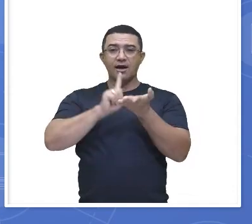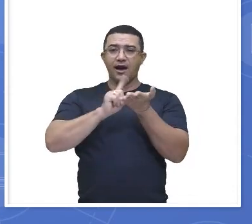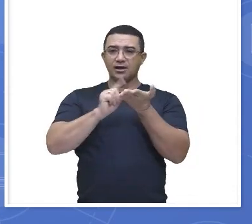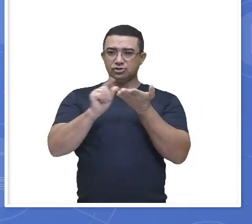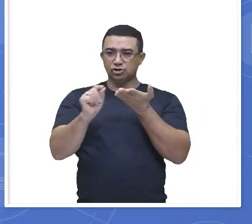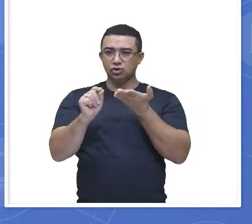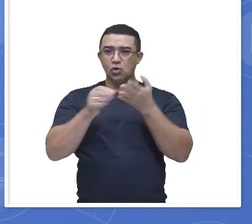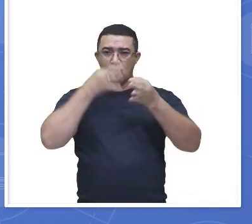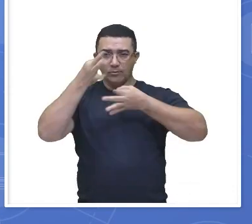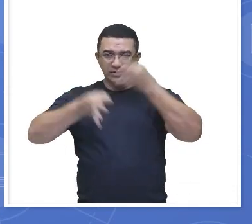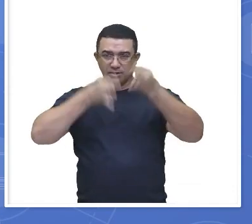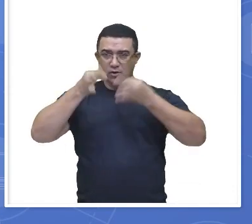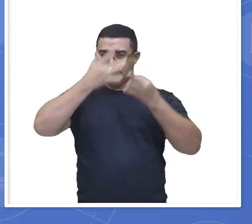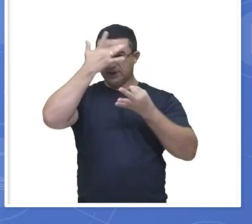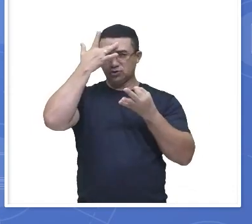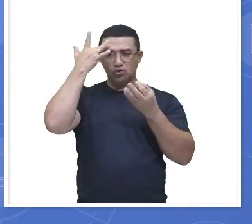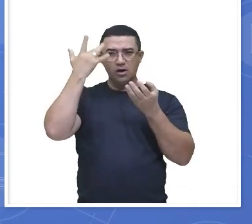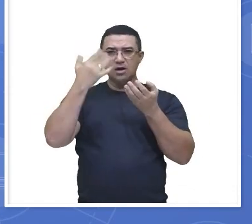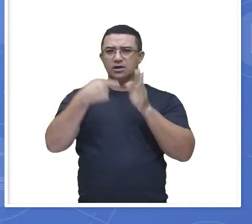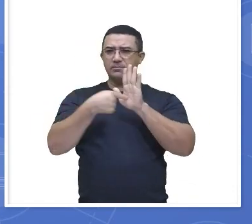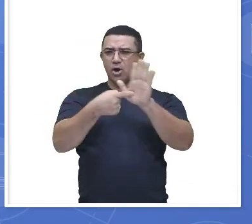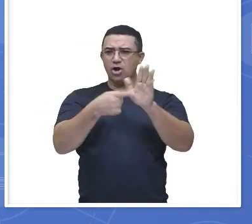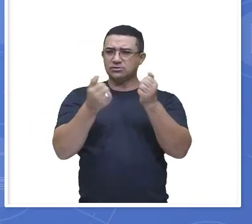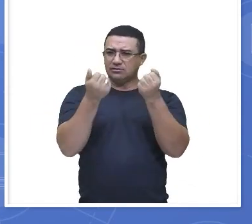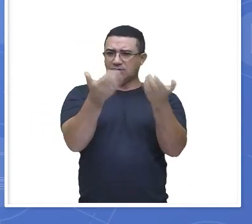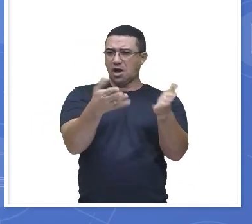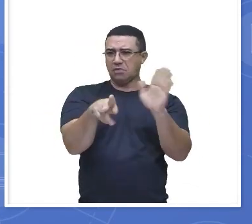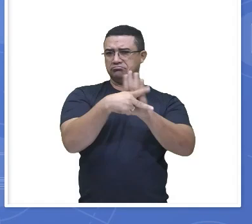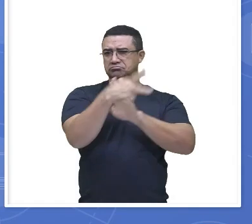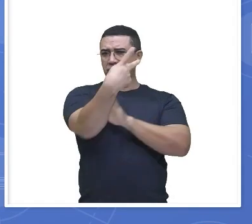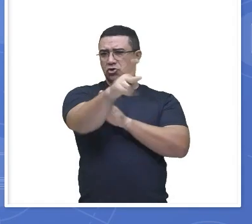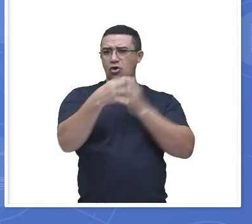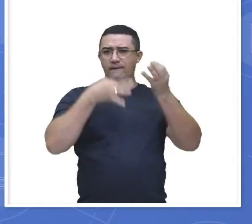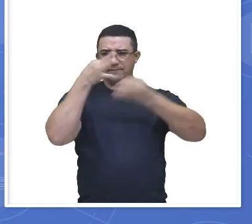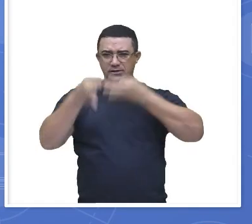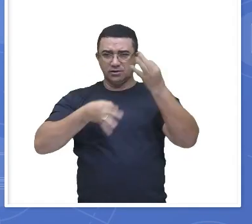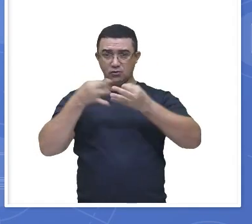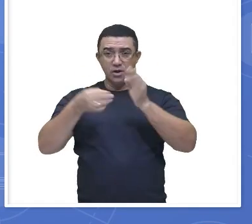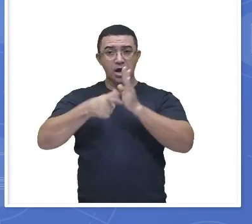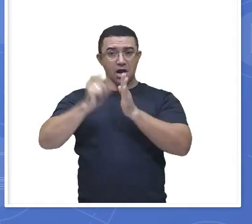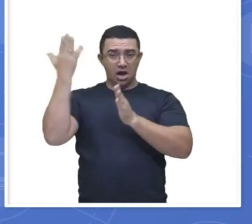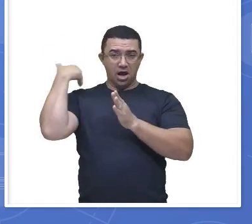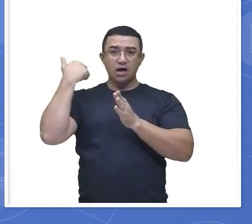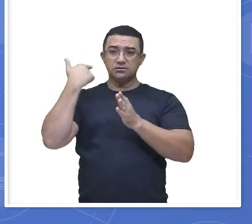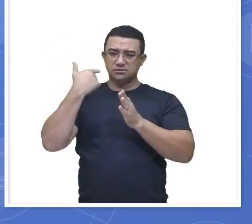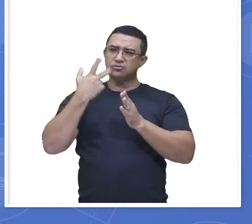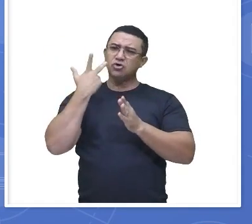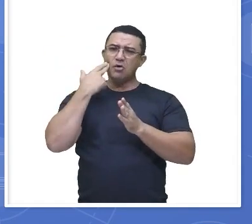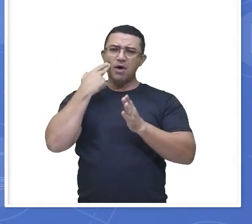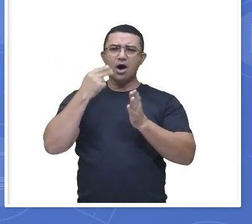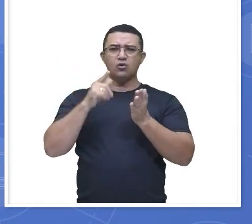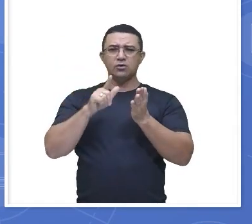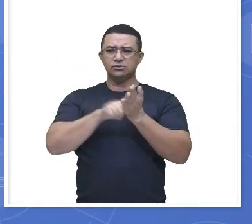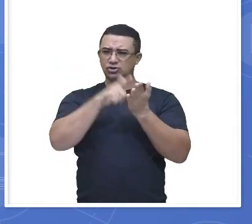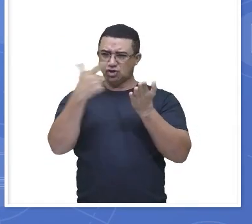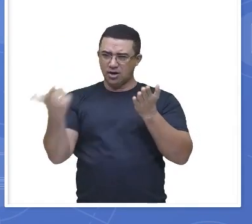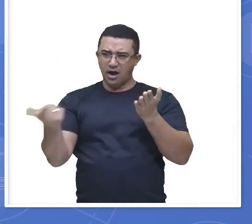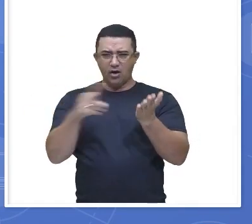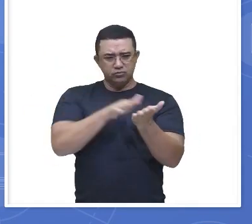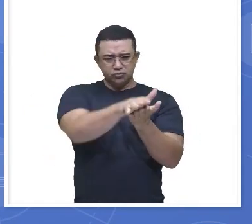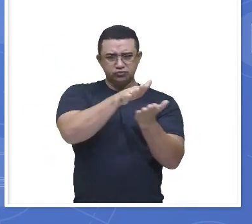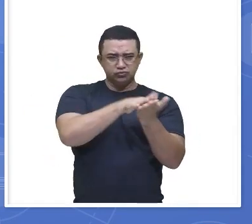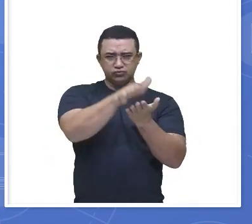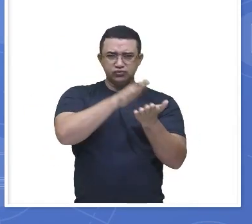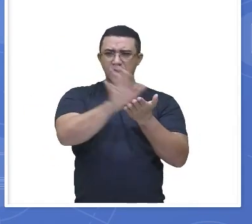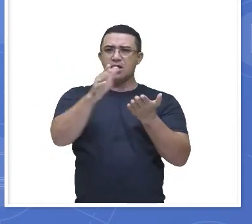alguém que está emitindo opinião sobre o assunto. Antes, quando era mais comum os impressos, sempre no jornal impresso, na revista